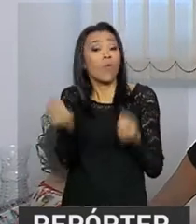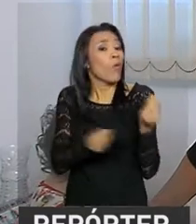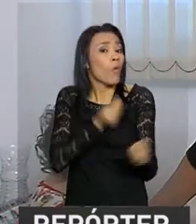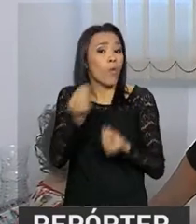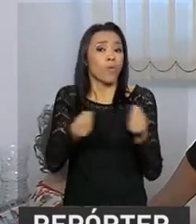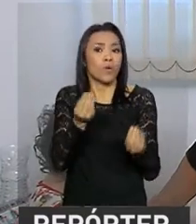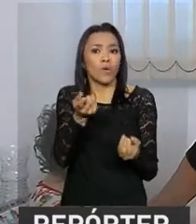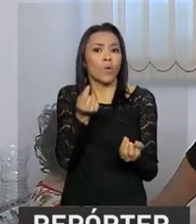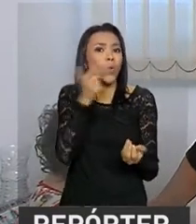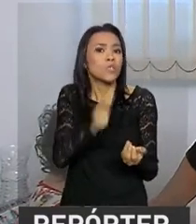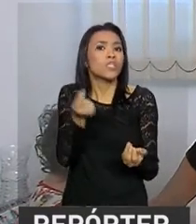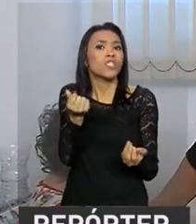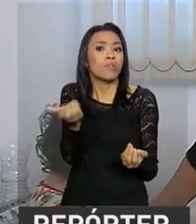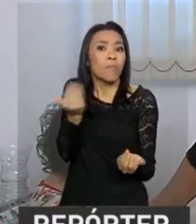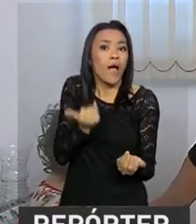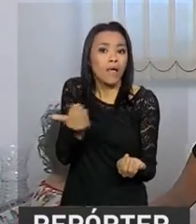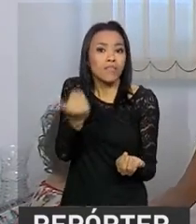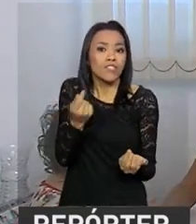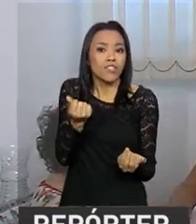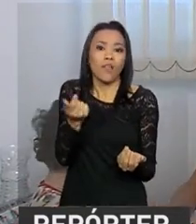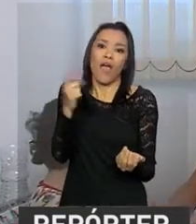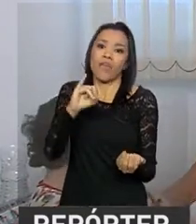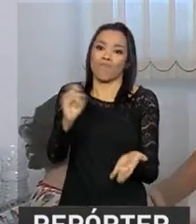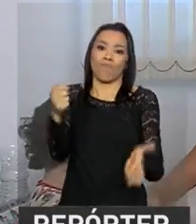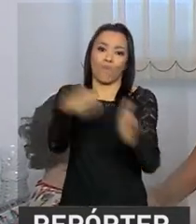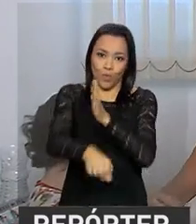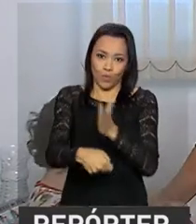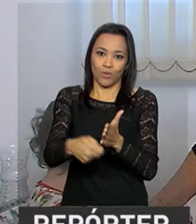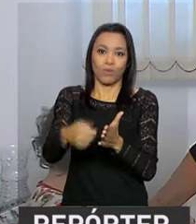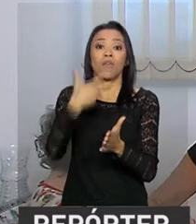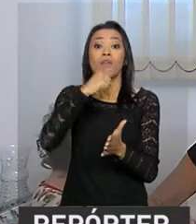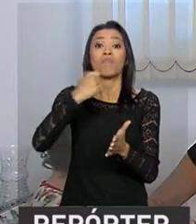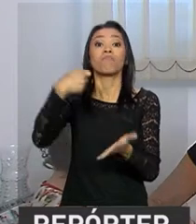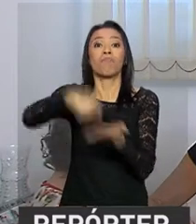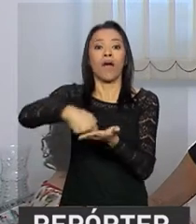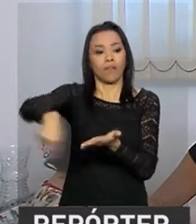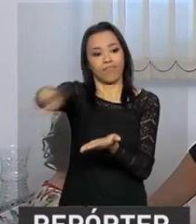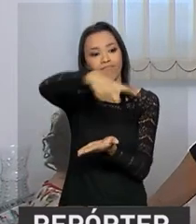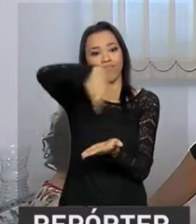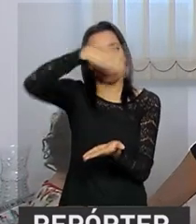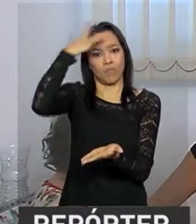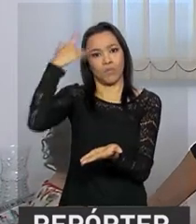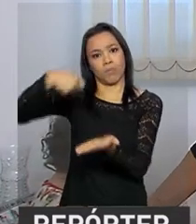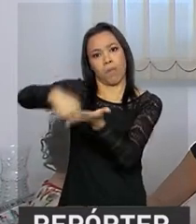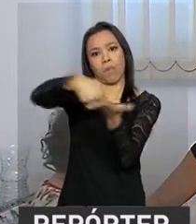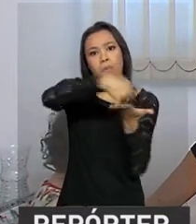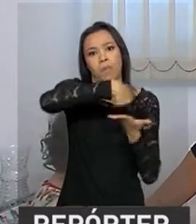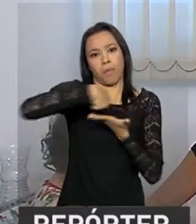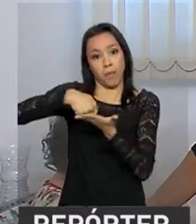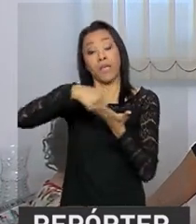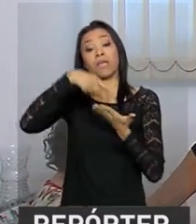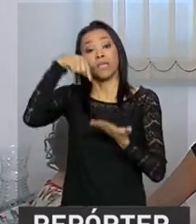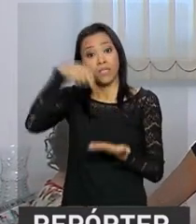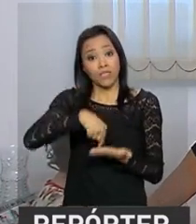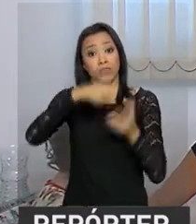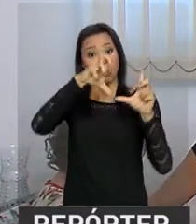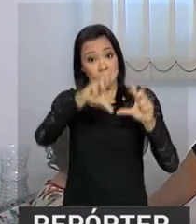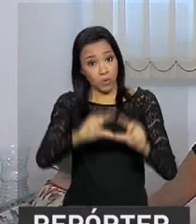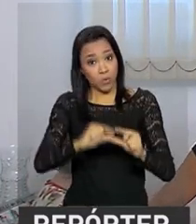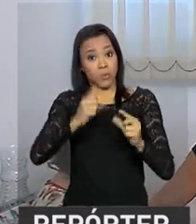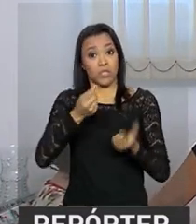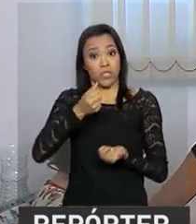mais dinheiro é com mais impostos pagos pela população o que diminui os investimentos eo crescimento